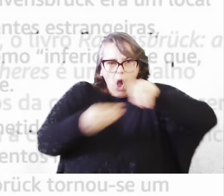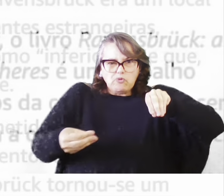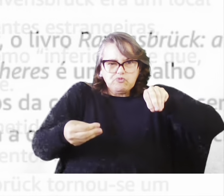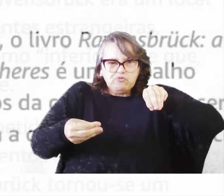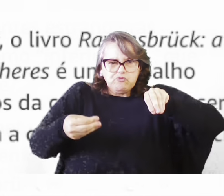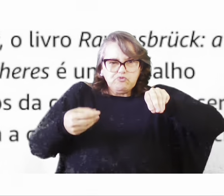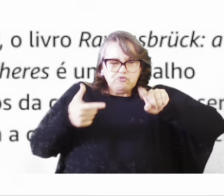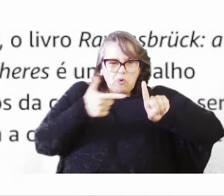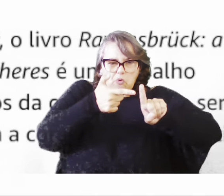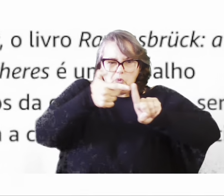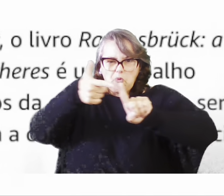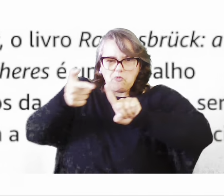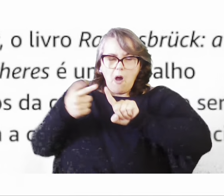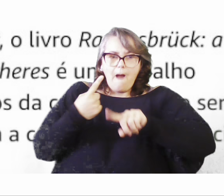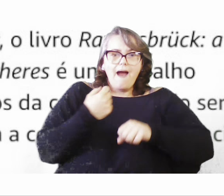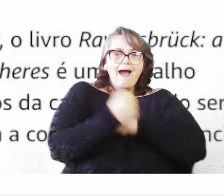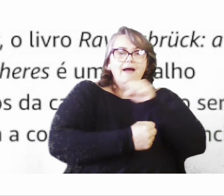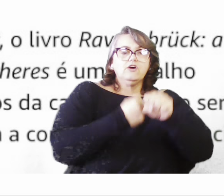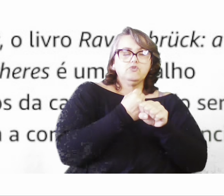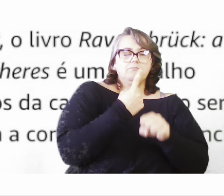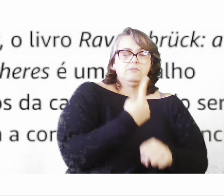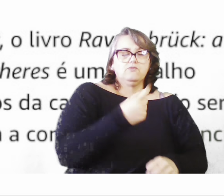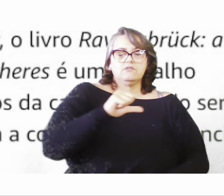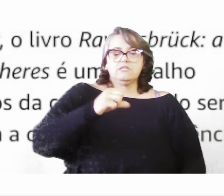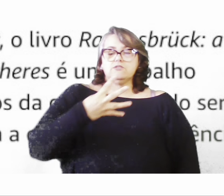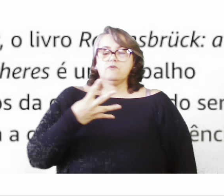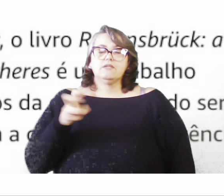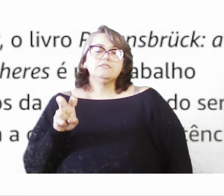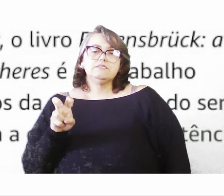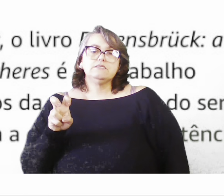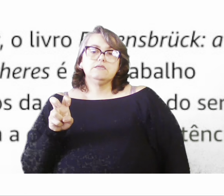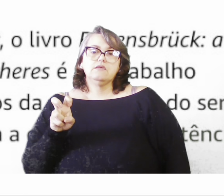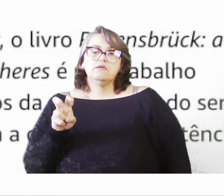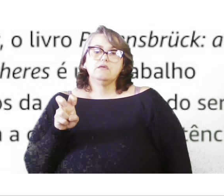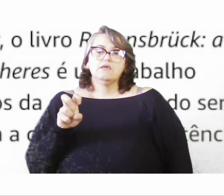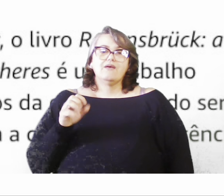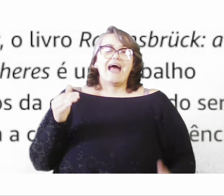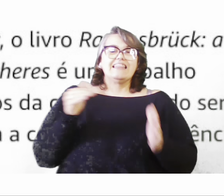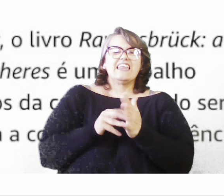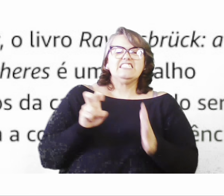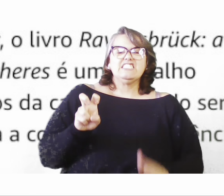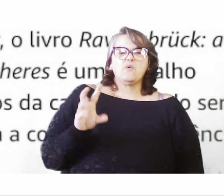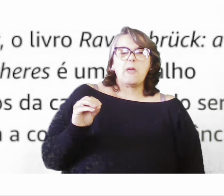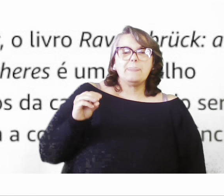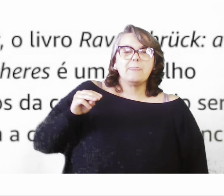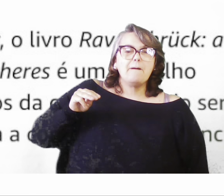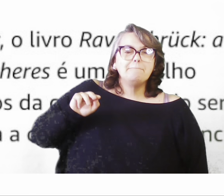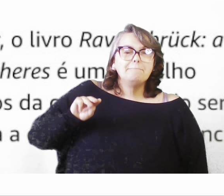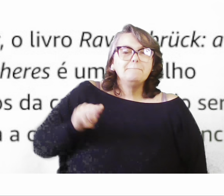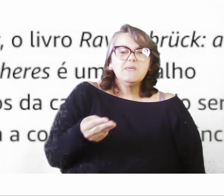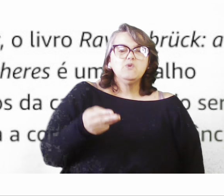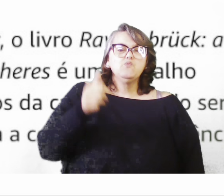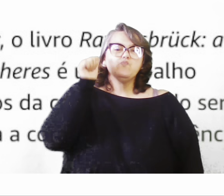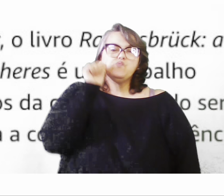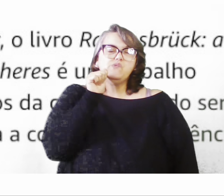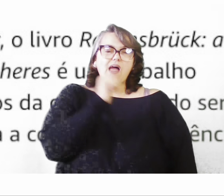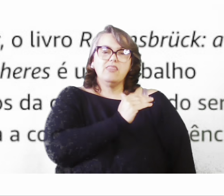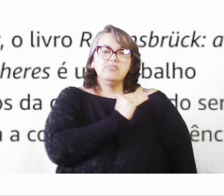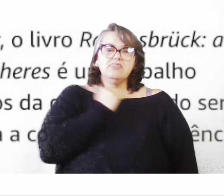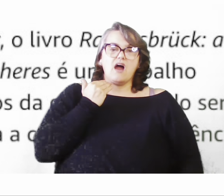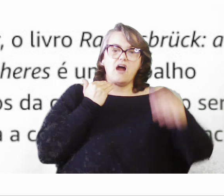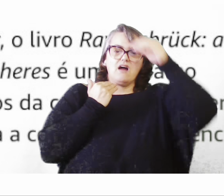campo de extermínio. Em 1945, entre 30 e 50 mil mulheres tinham